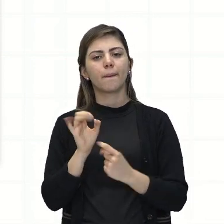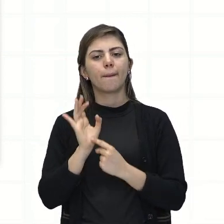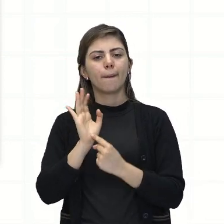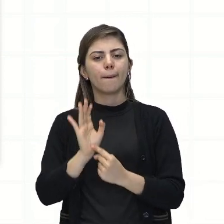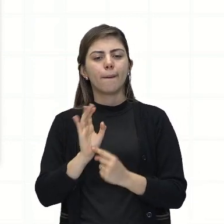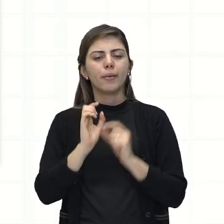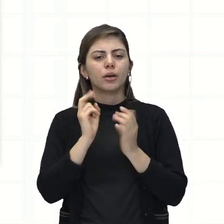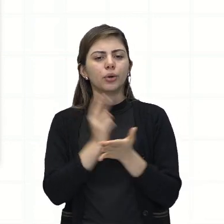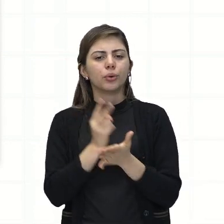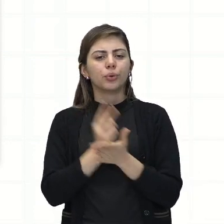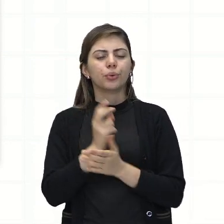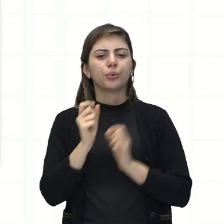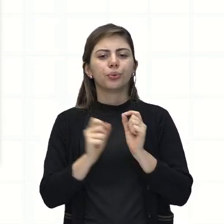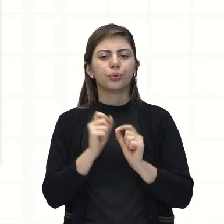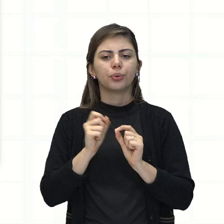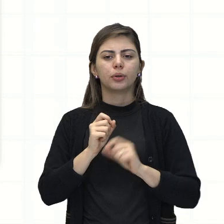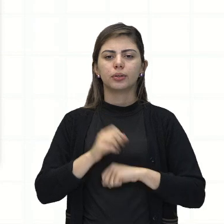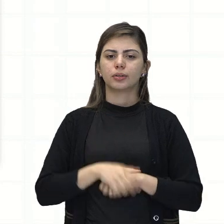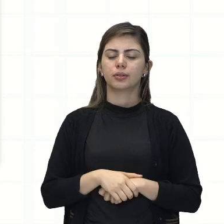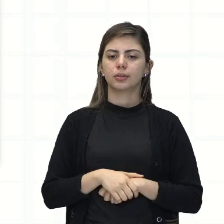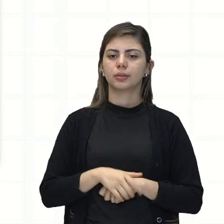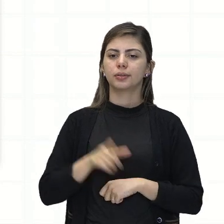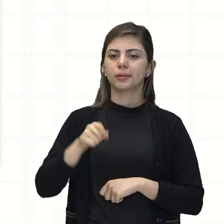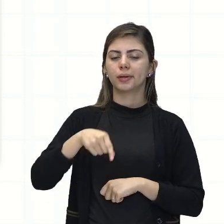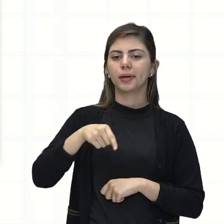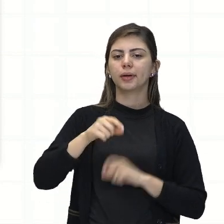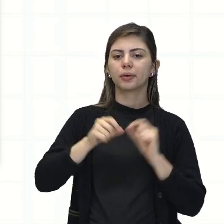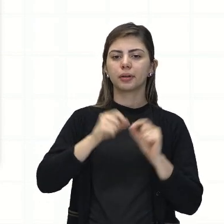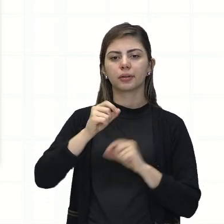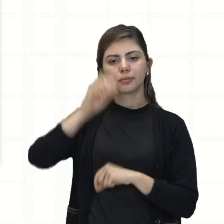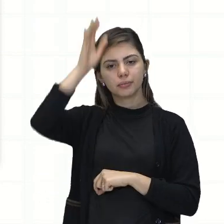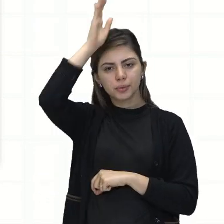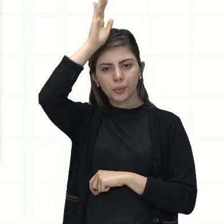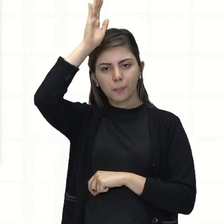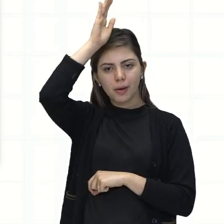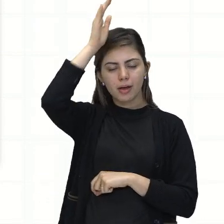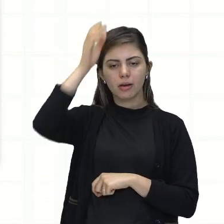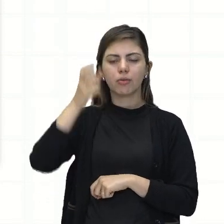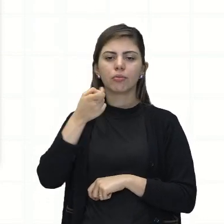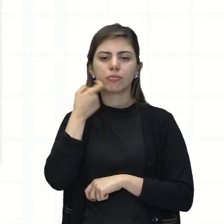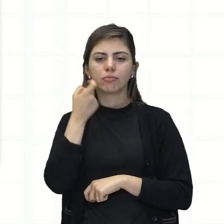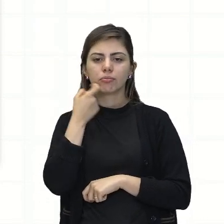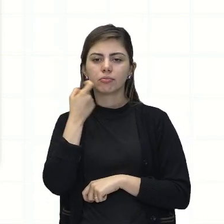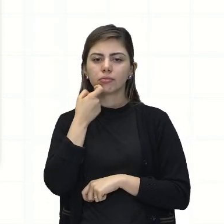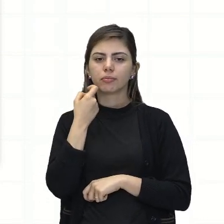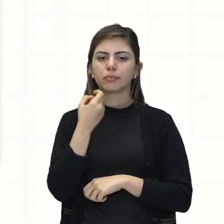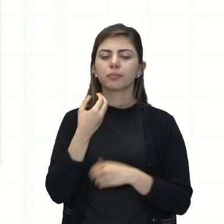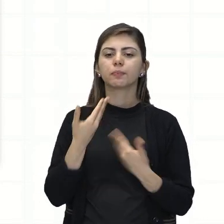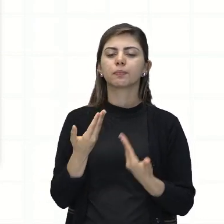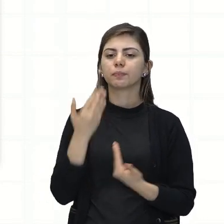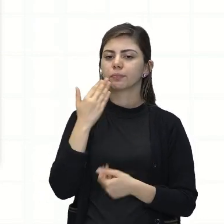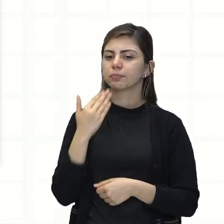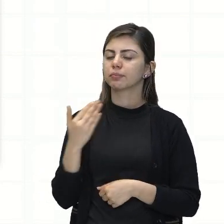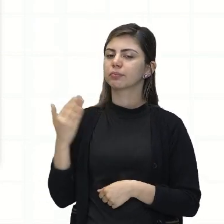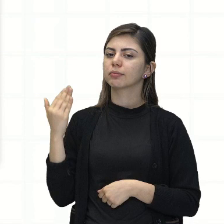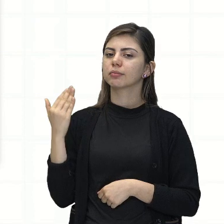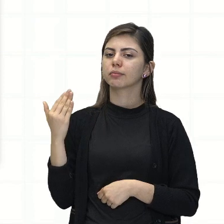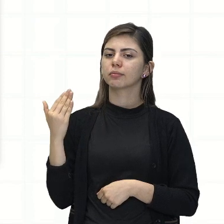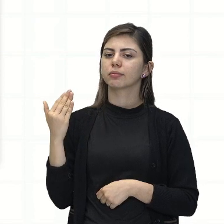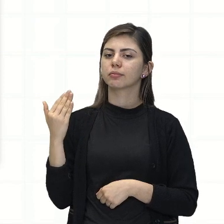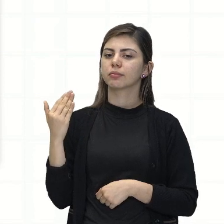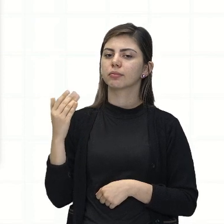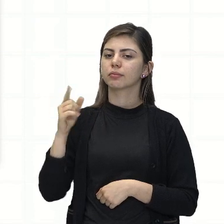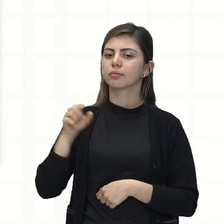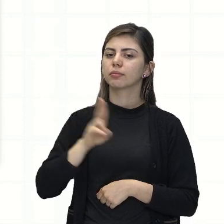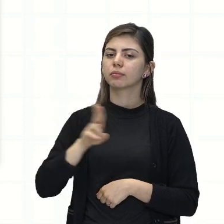vocês, é o tubarão e esse peixinho aqui, ó, que é chamado de